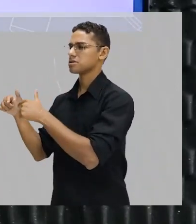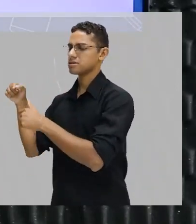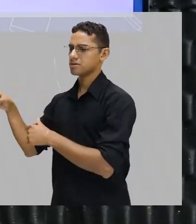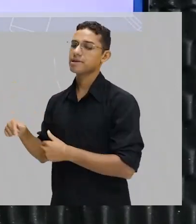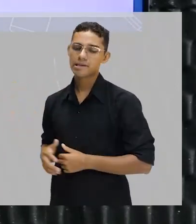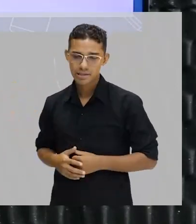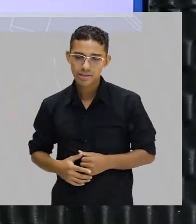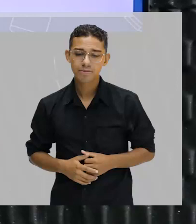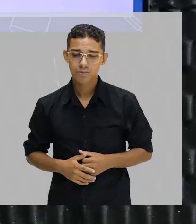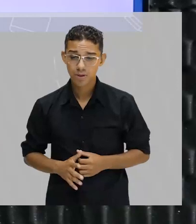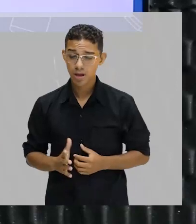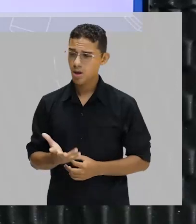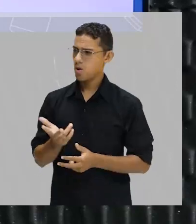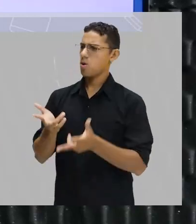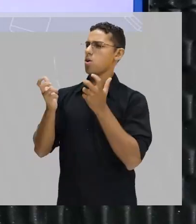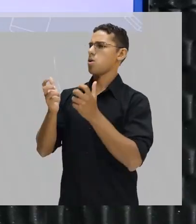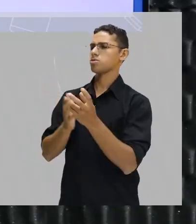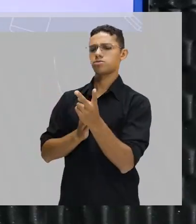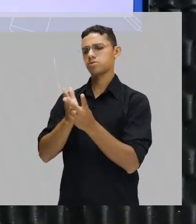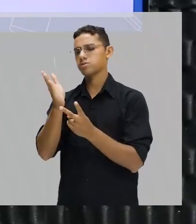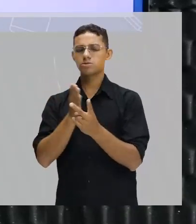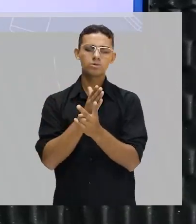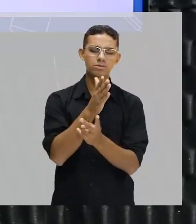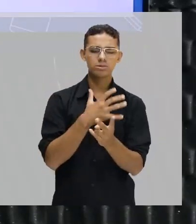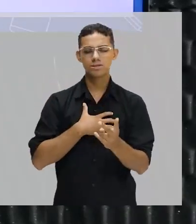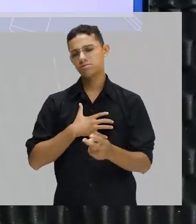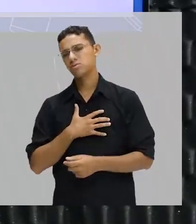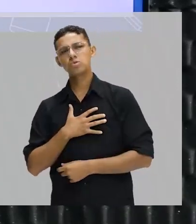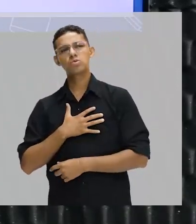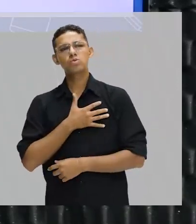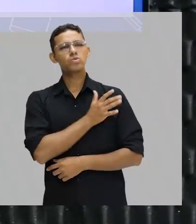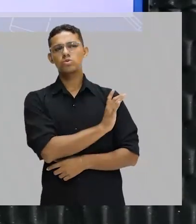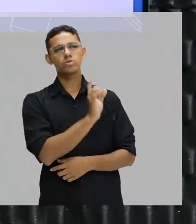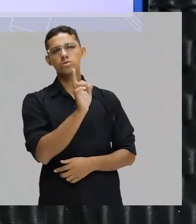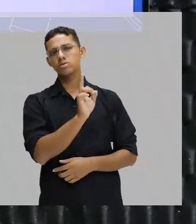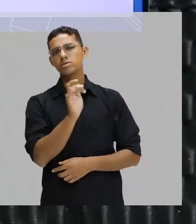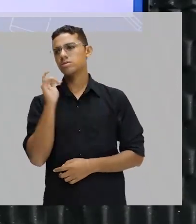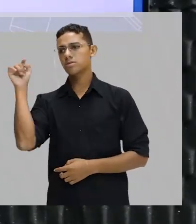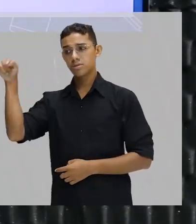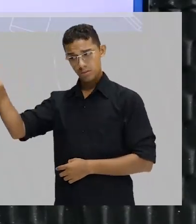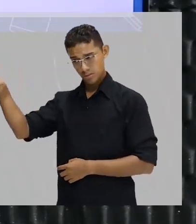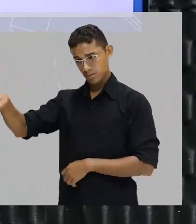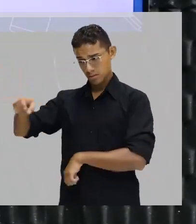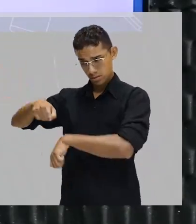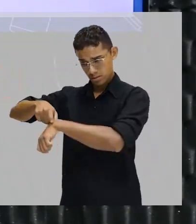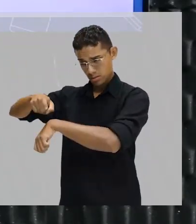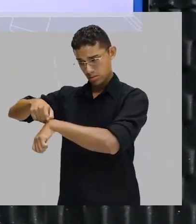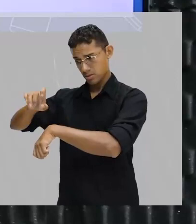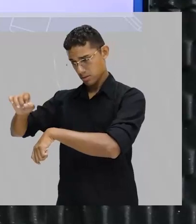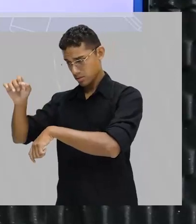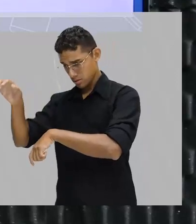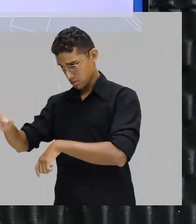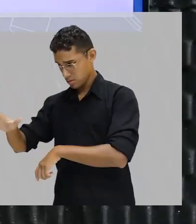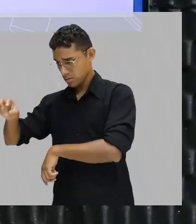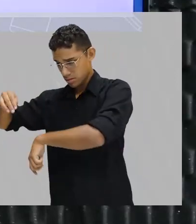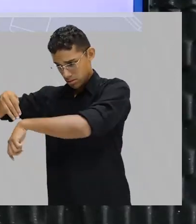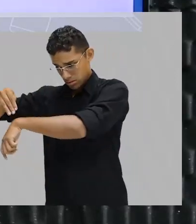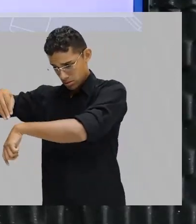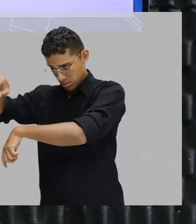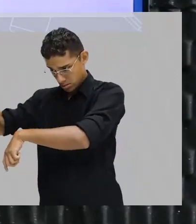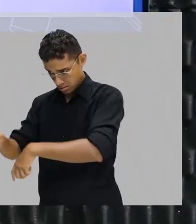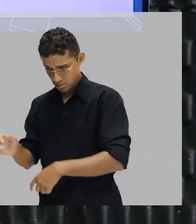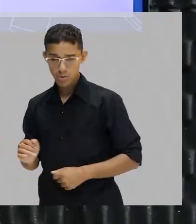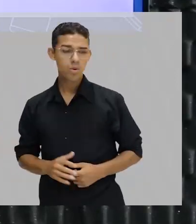faz com que não seja possível saber se os alunos ficaram insatisfeitos naquele determinado momento, ou se esses alunos são